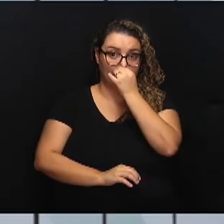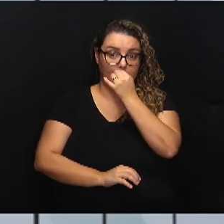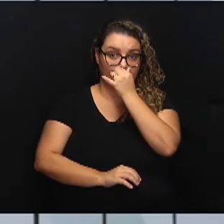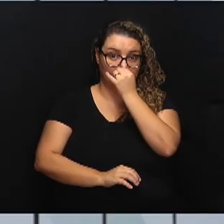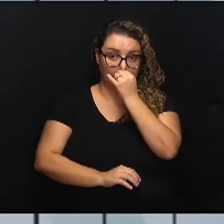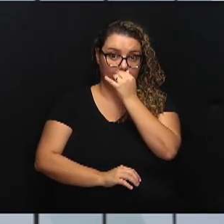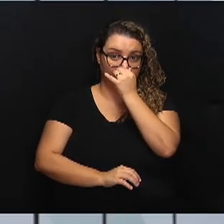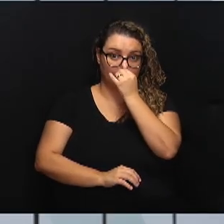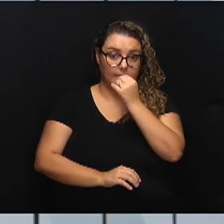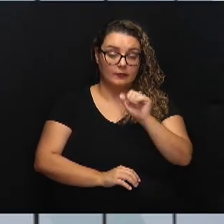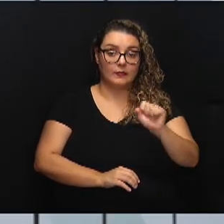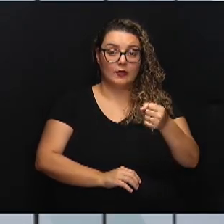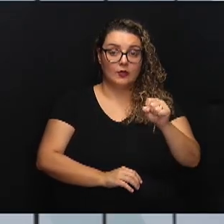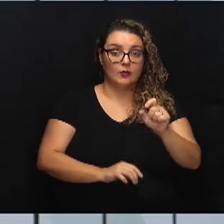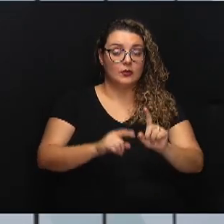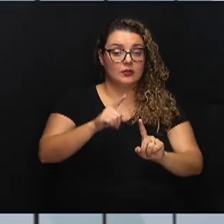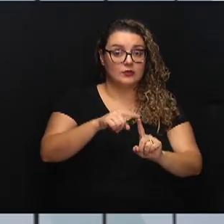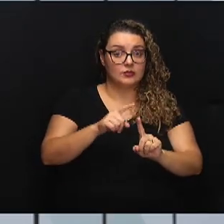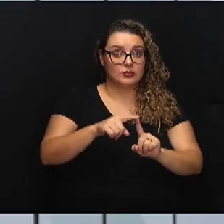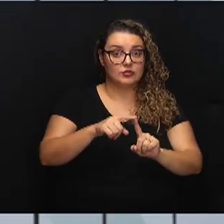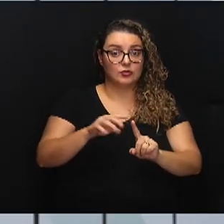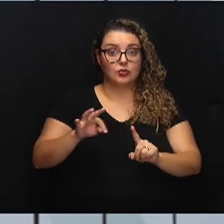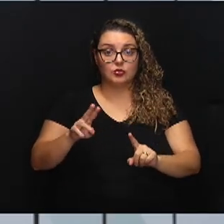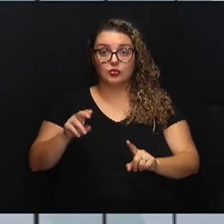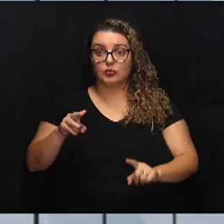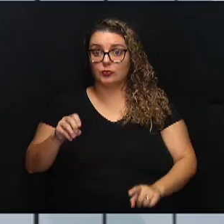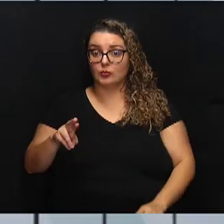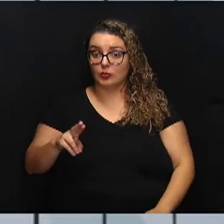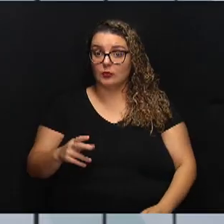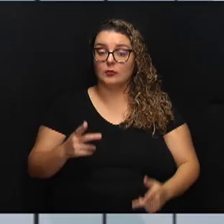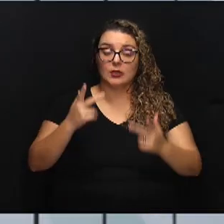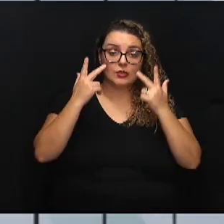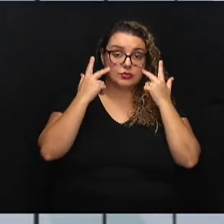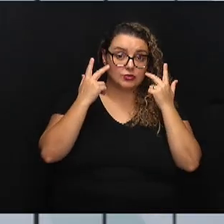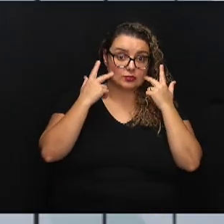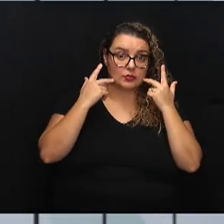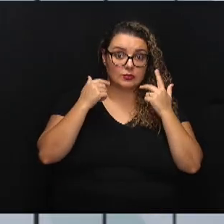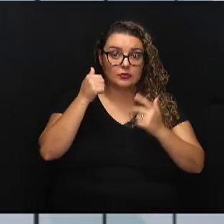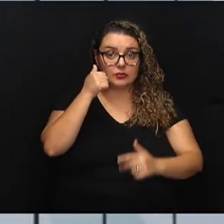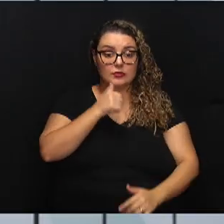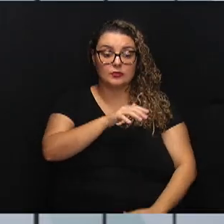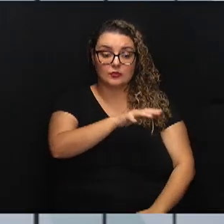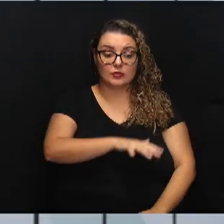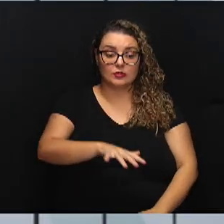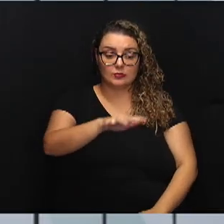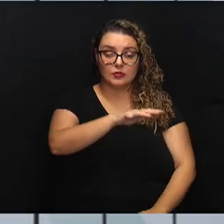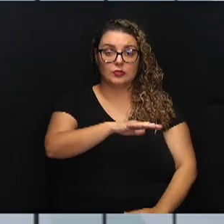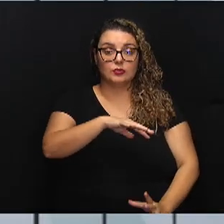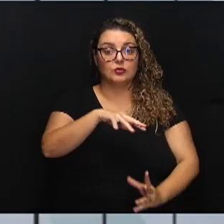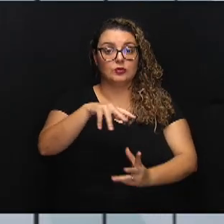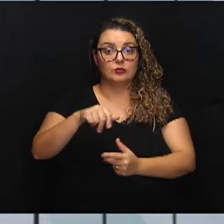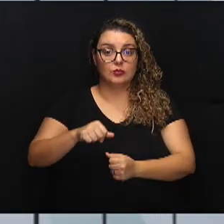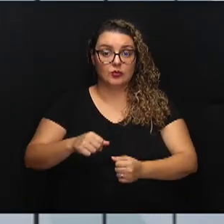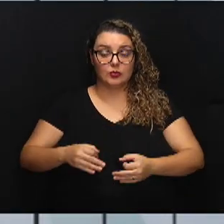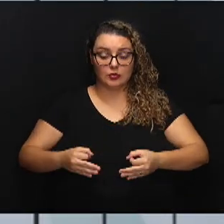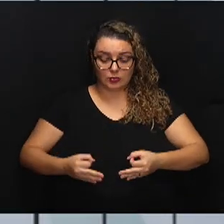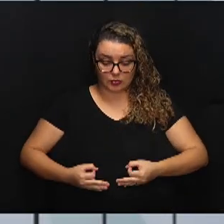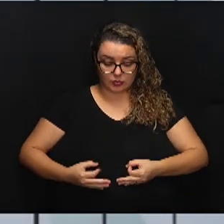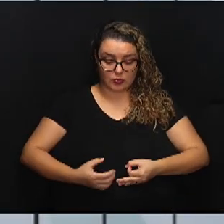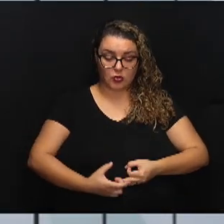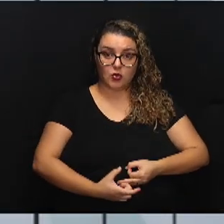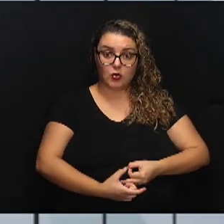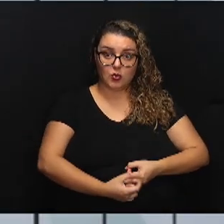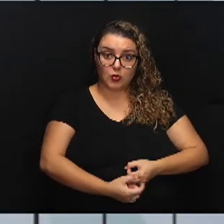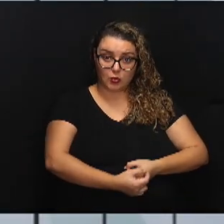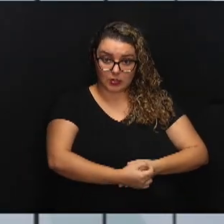Considerado o 8º tipo de tumor mais comum entre as mulheres no mundo, o câncer de ovário merece